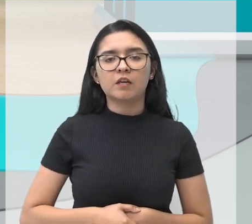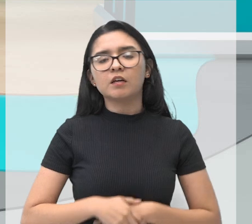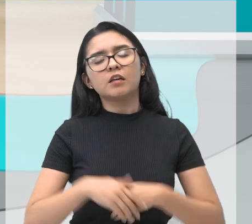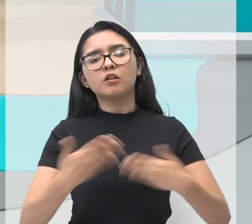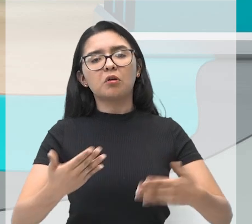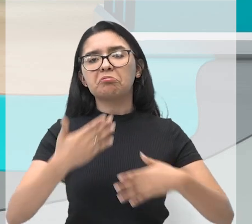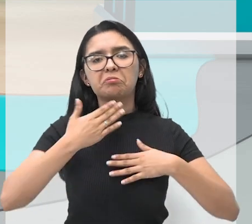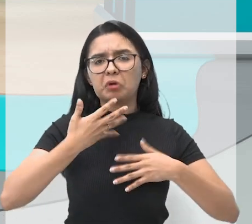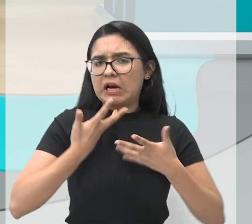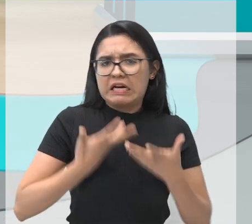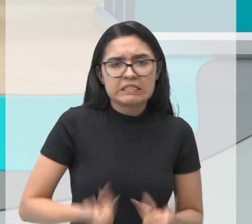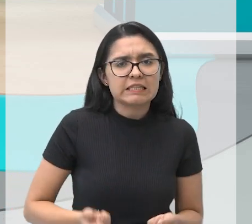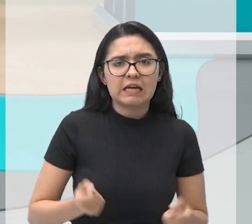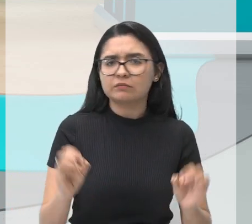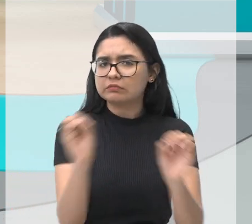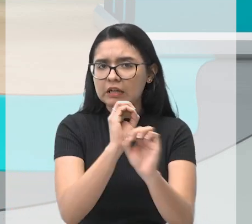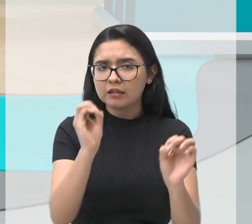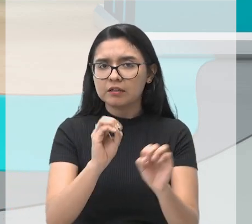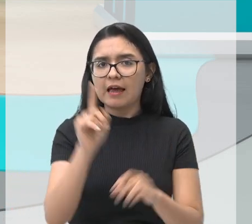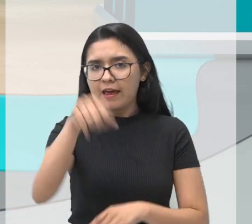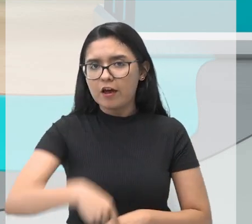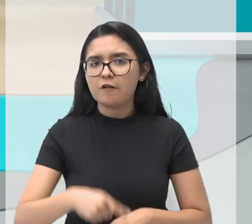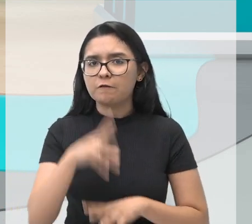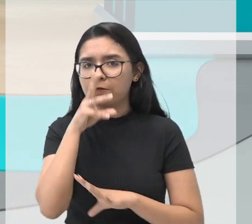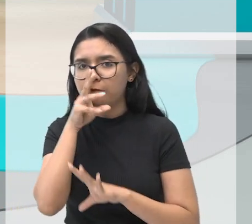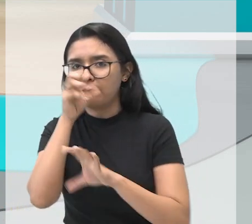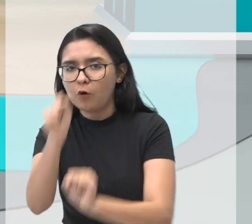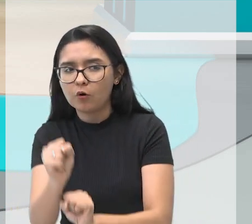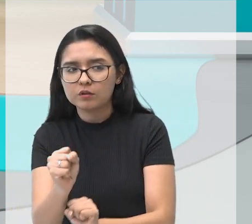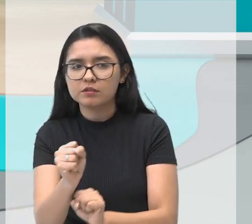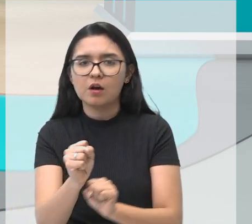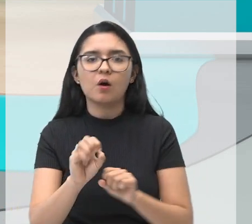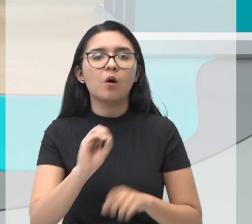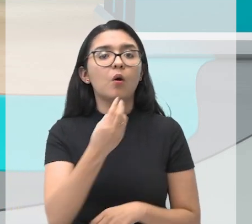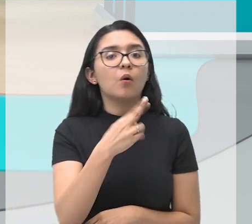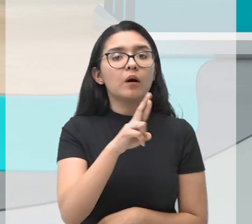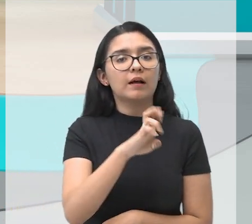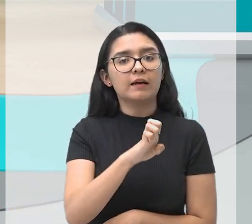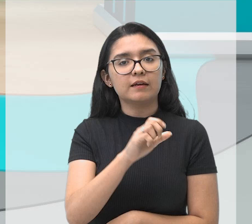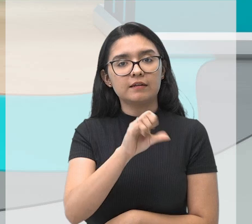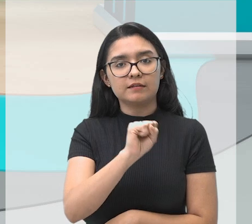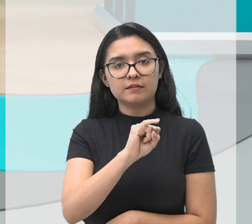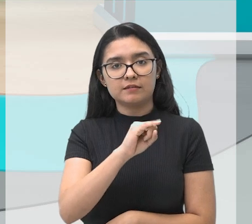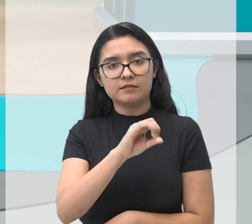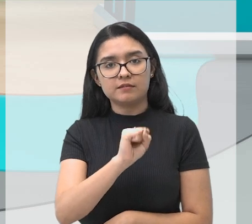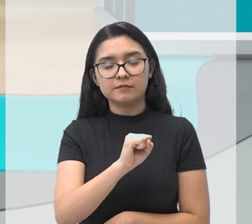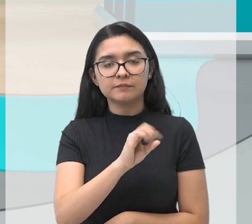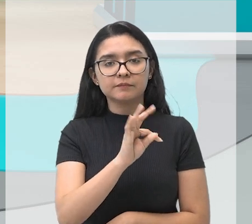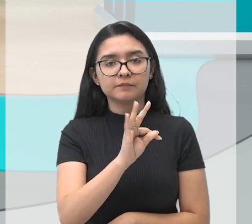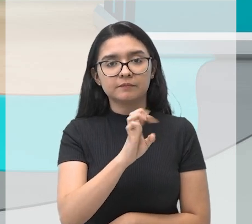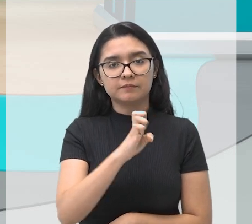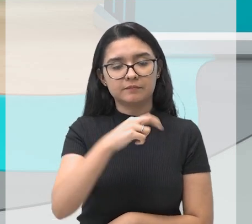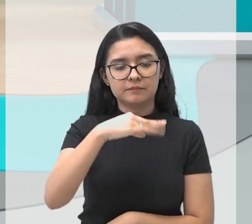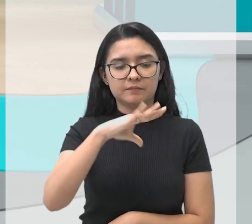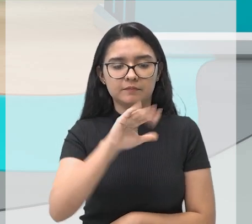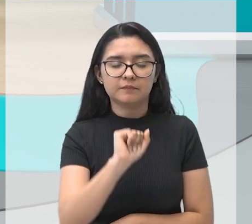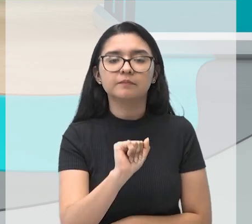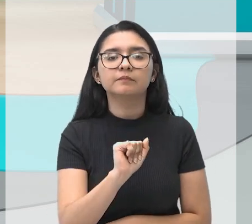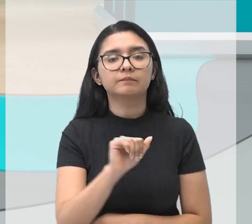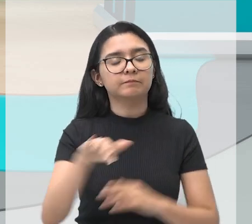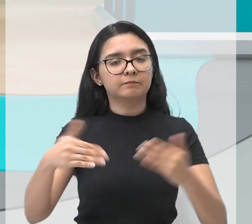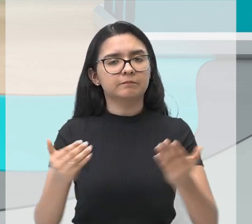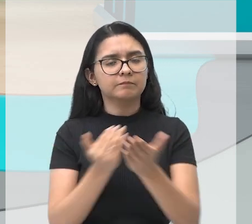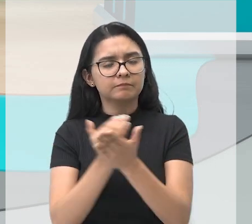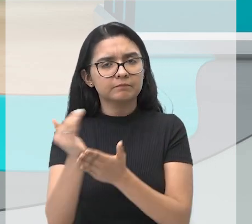ficar cansado? Será que é força ou será que é resistência? Bom, eu acredito que para esse início